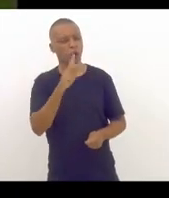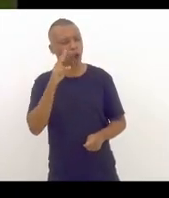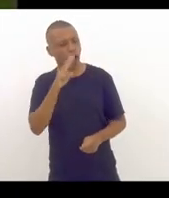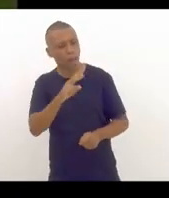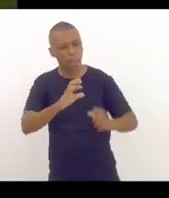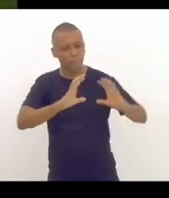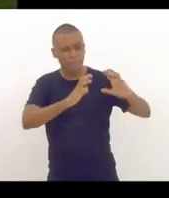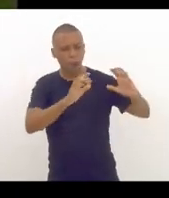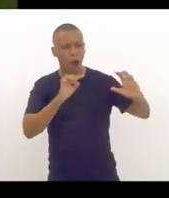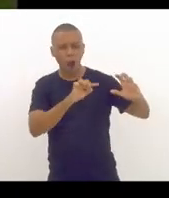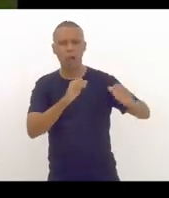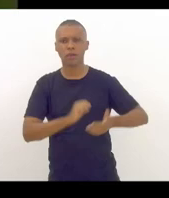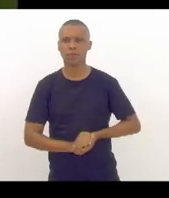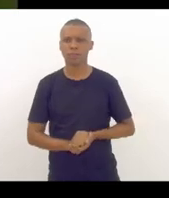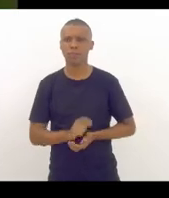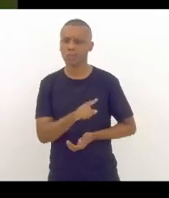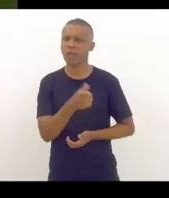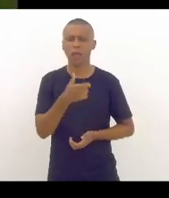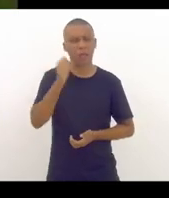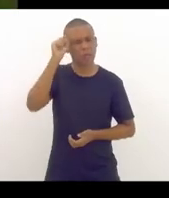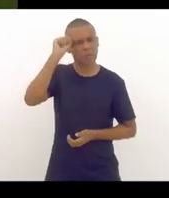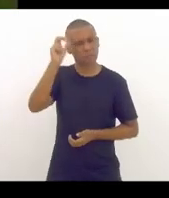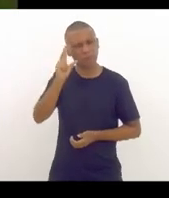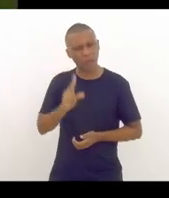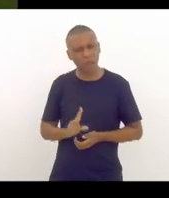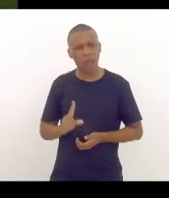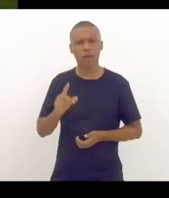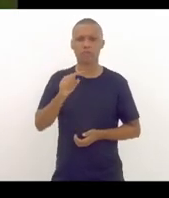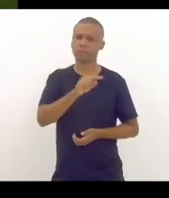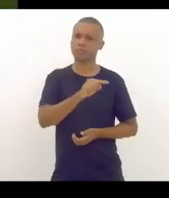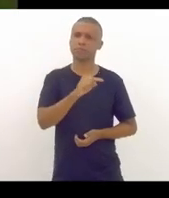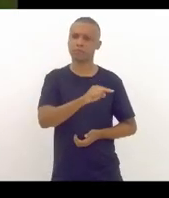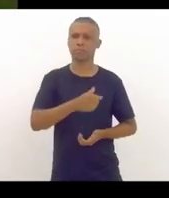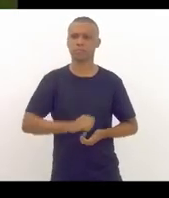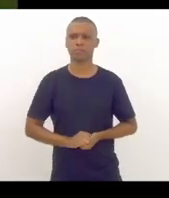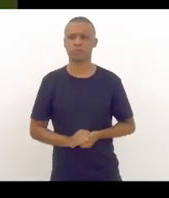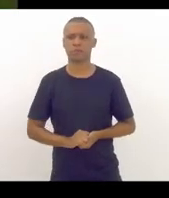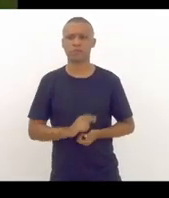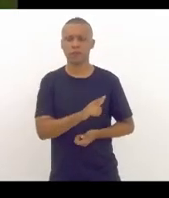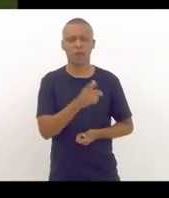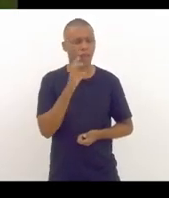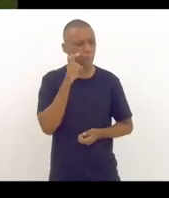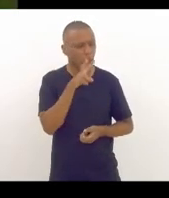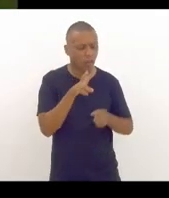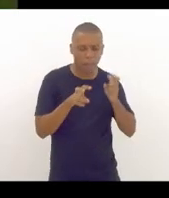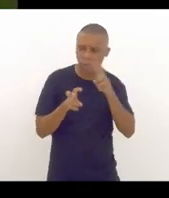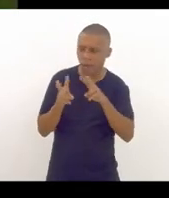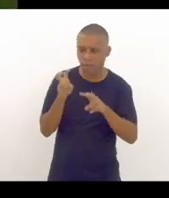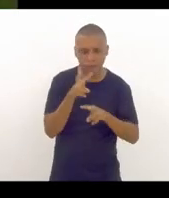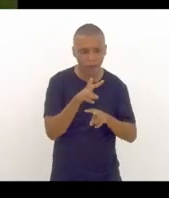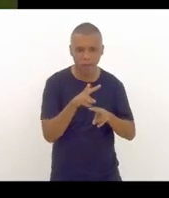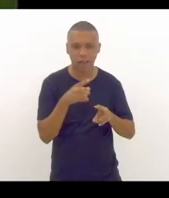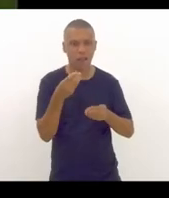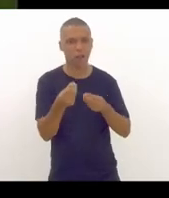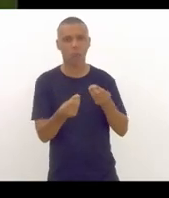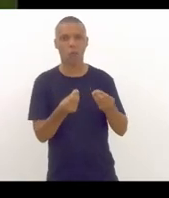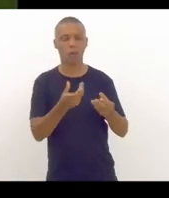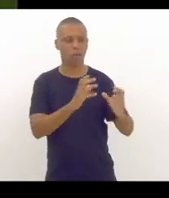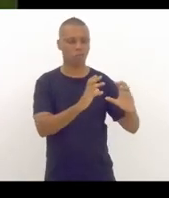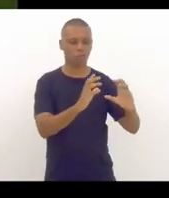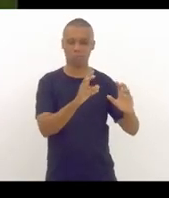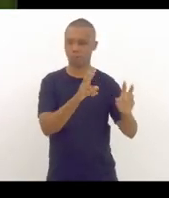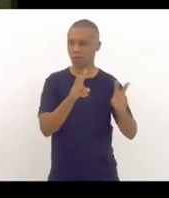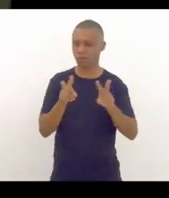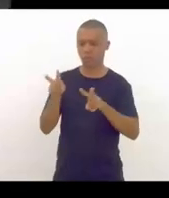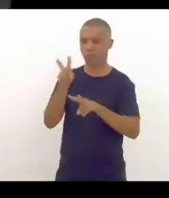que ele corre muito, é muito esperto, né? Corria muito, pulava muito. Eu vou armar uma escolinha para